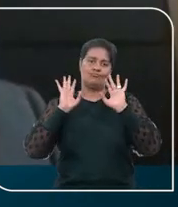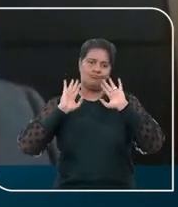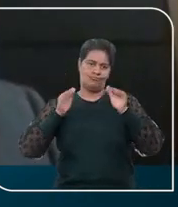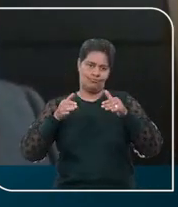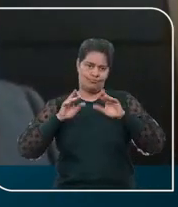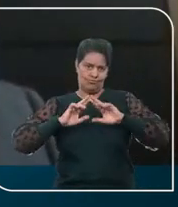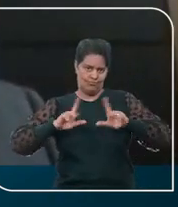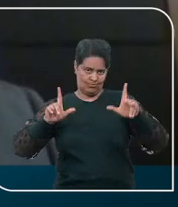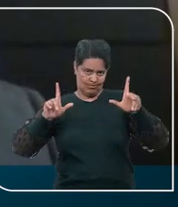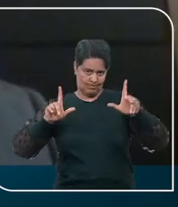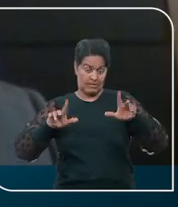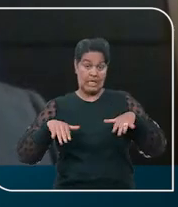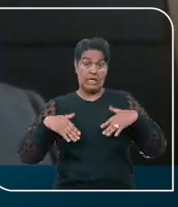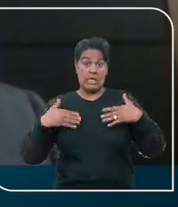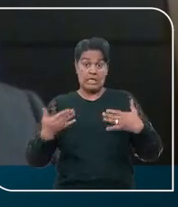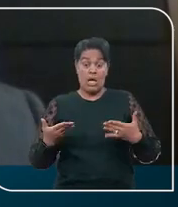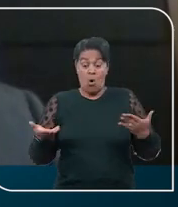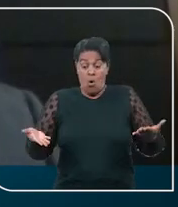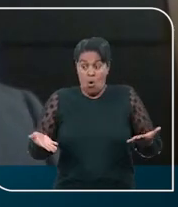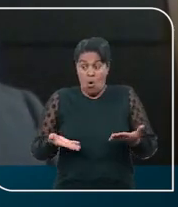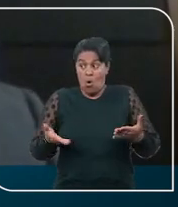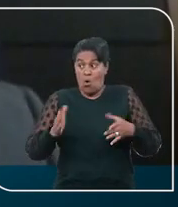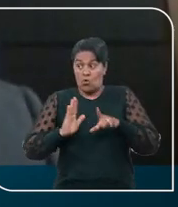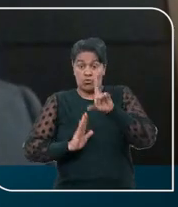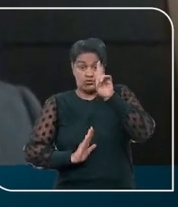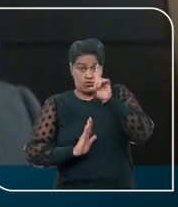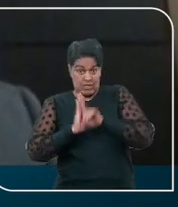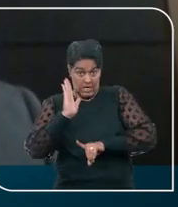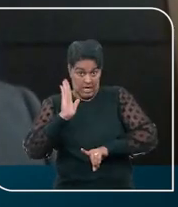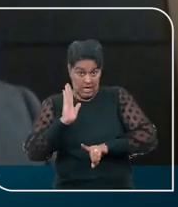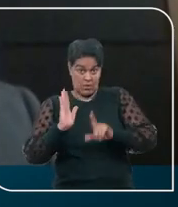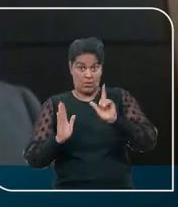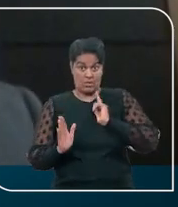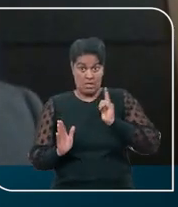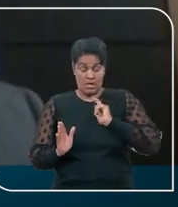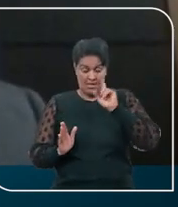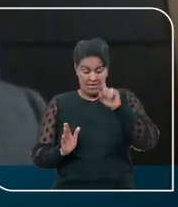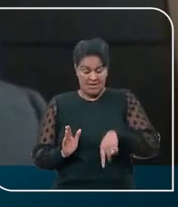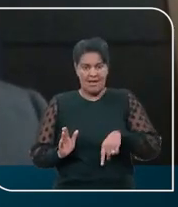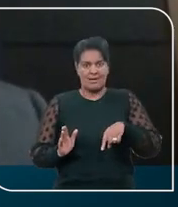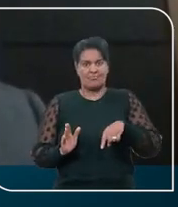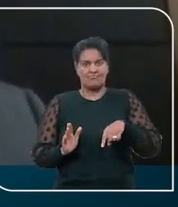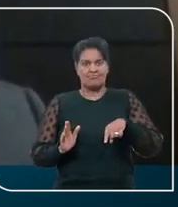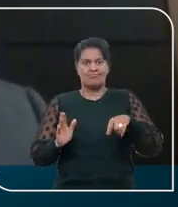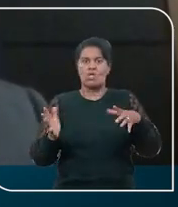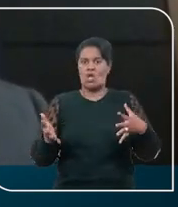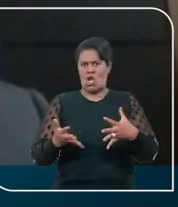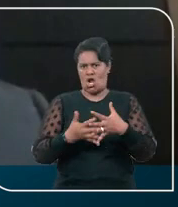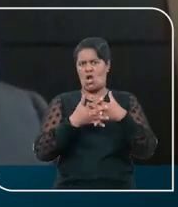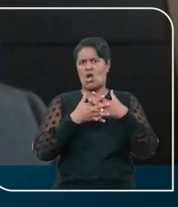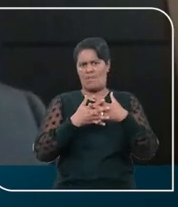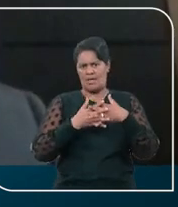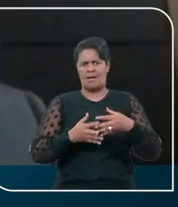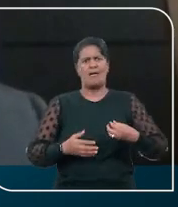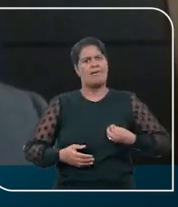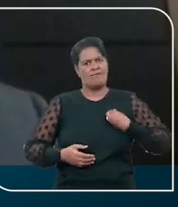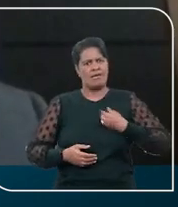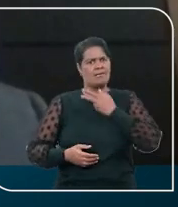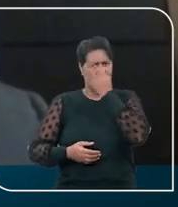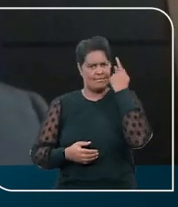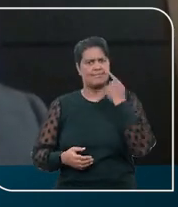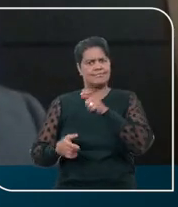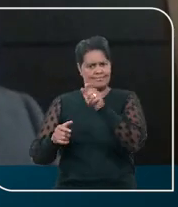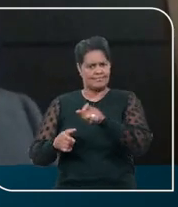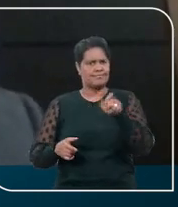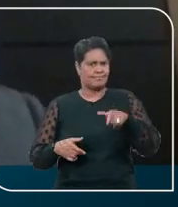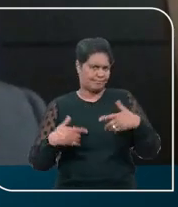Então, hoje o direito ele se especializa, se ramifica diante da complexidade que a sociedade vai se organizando, se estruturando e